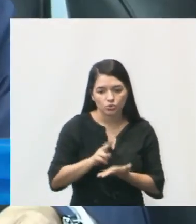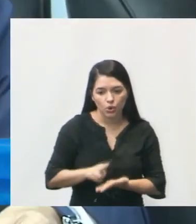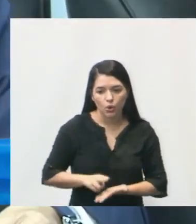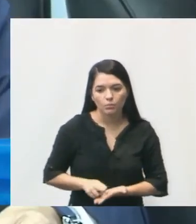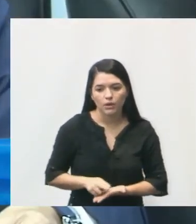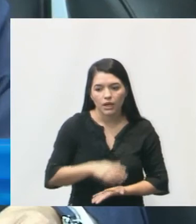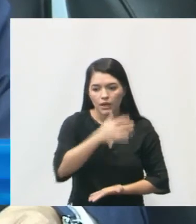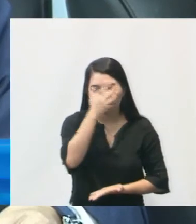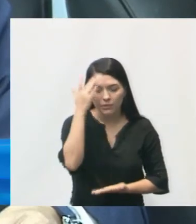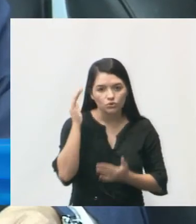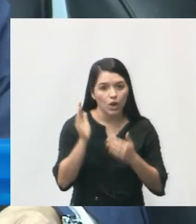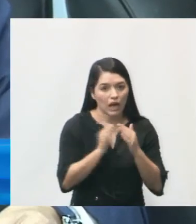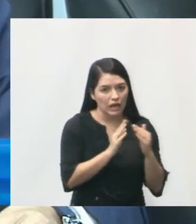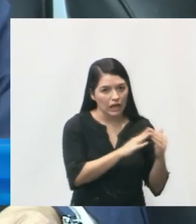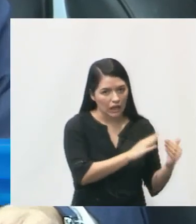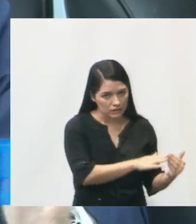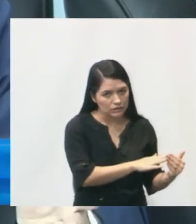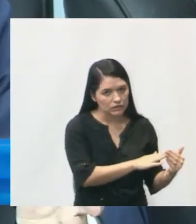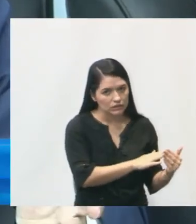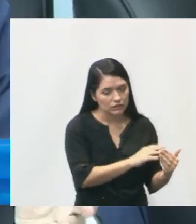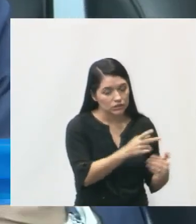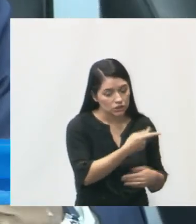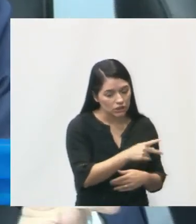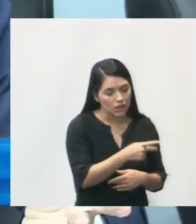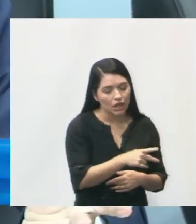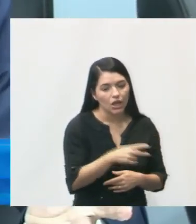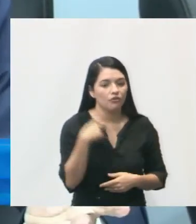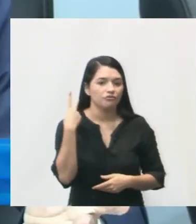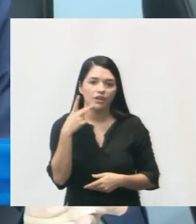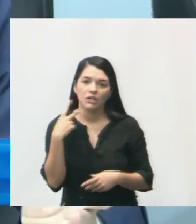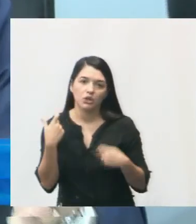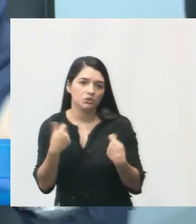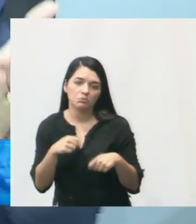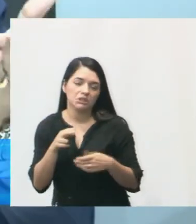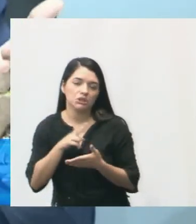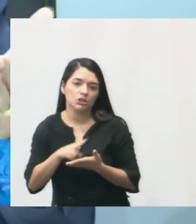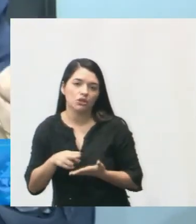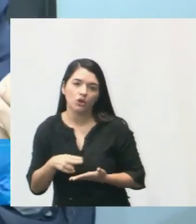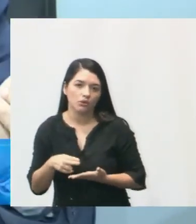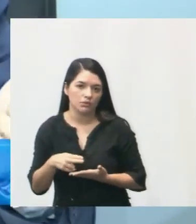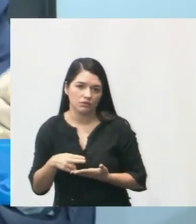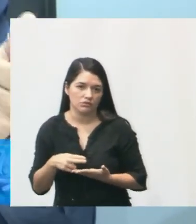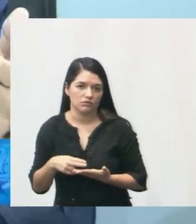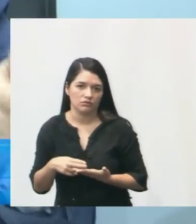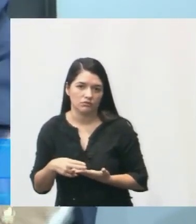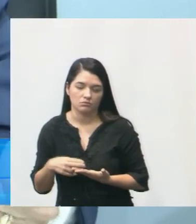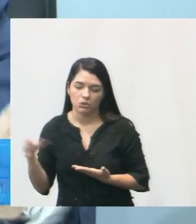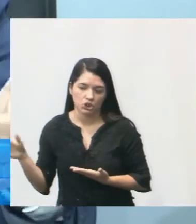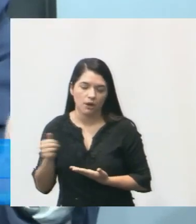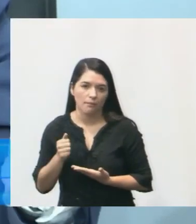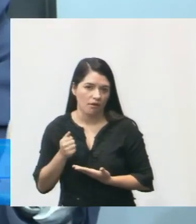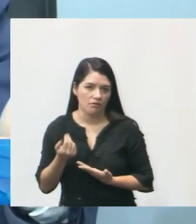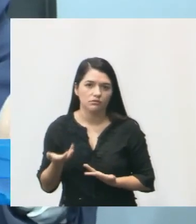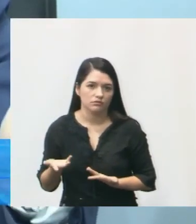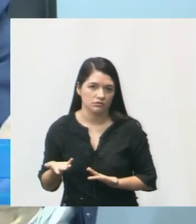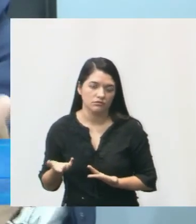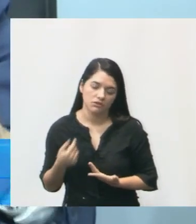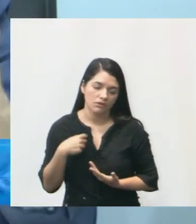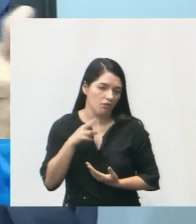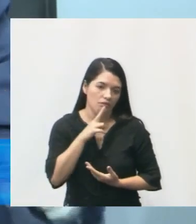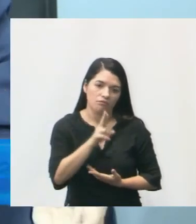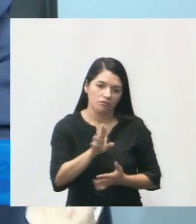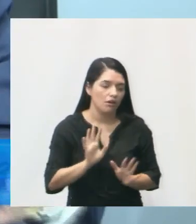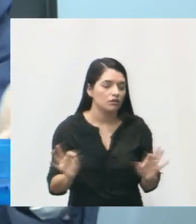foram os moradores. Os vereadores não precisava dar nome para chamar para ir na reunião. Então fica o nosso registro, Luiz Paulo. Só para